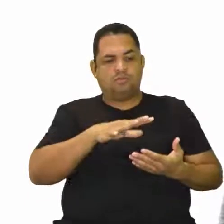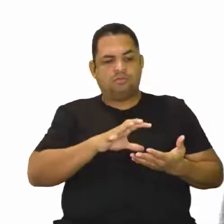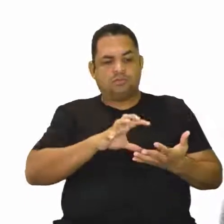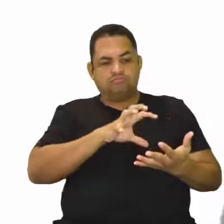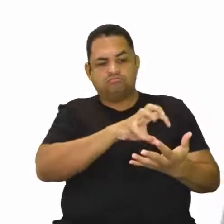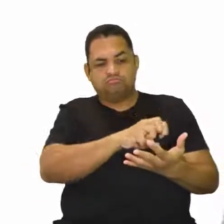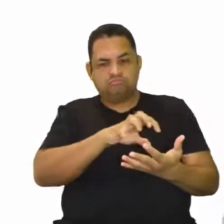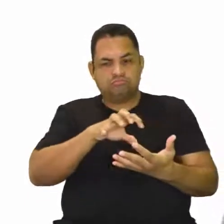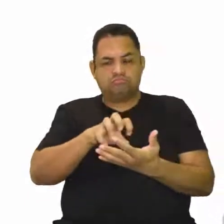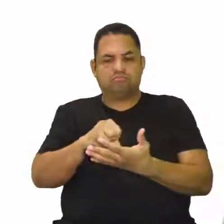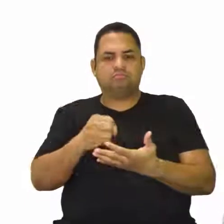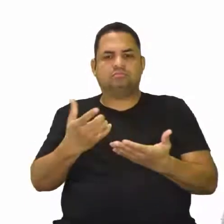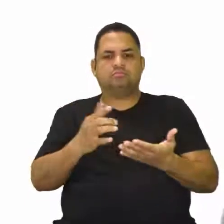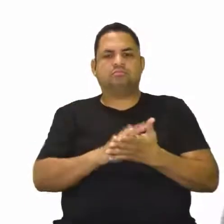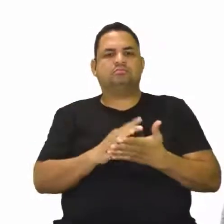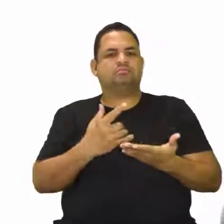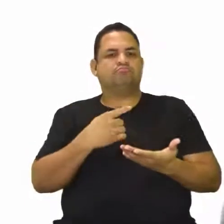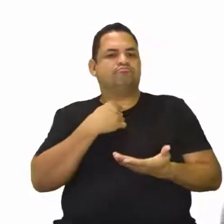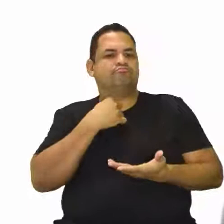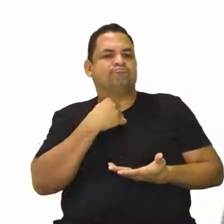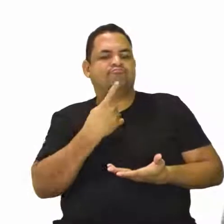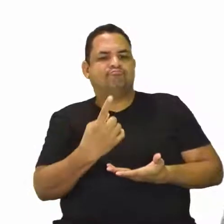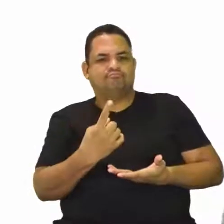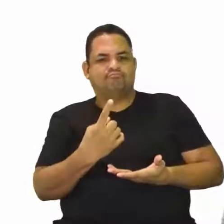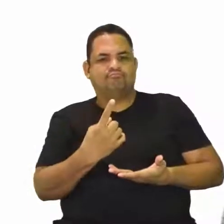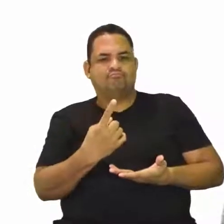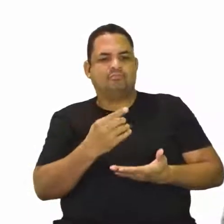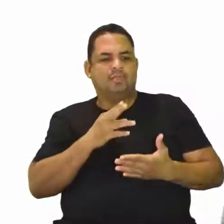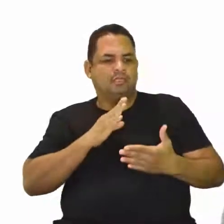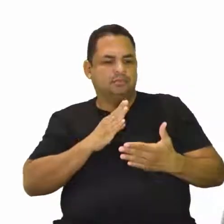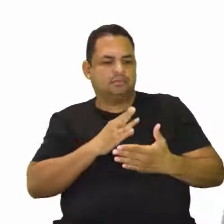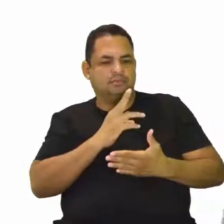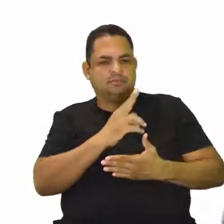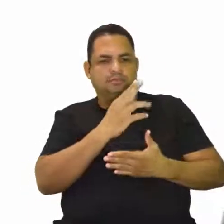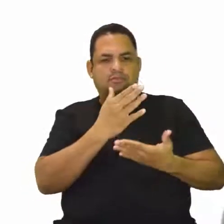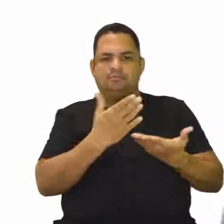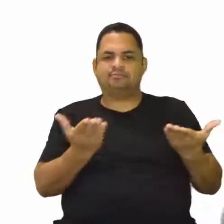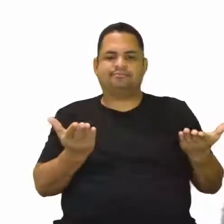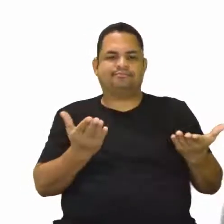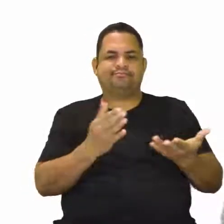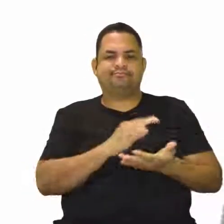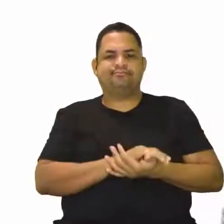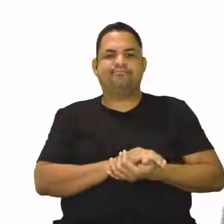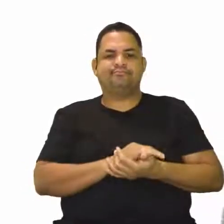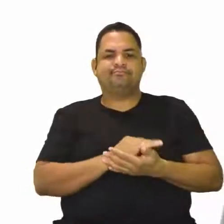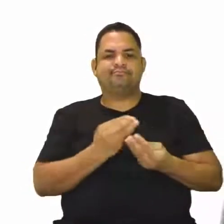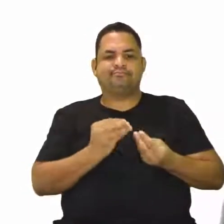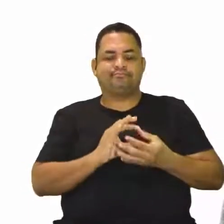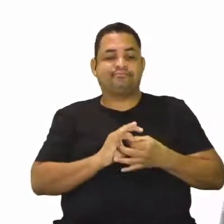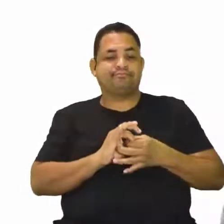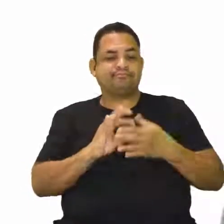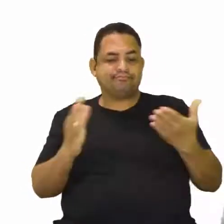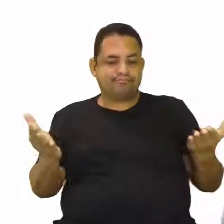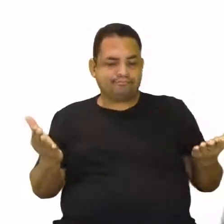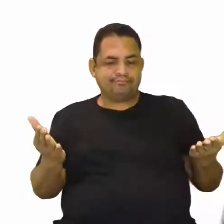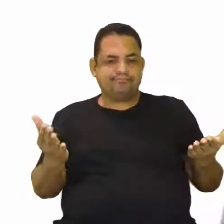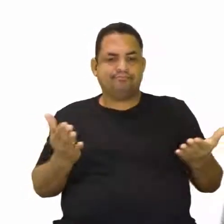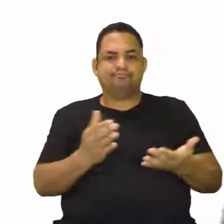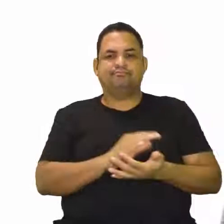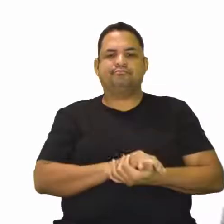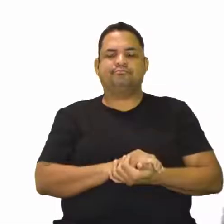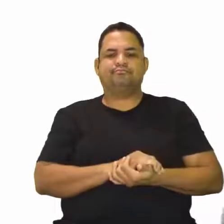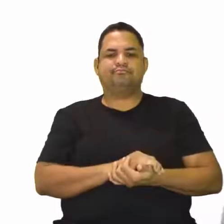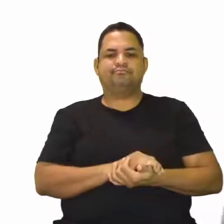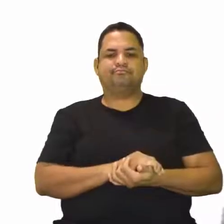tomado que não tava dando mais como você seguir o único jeito é você é você